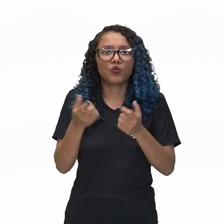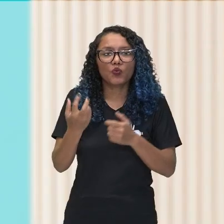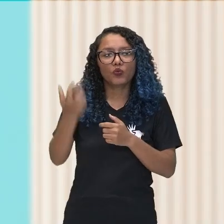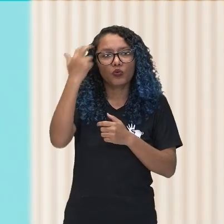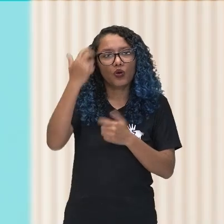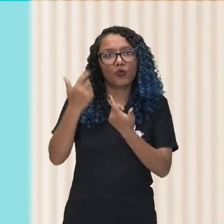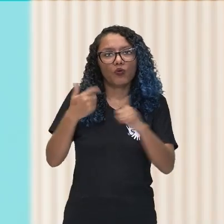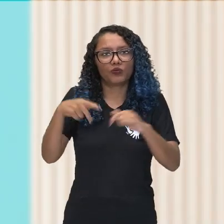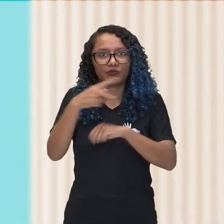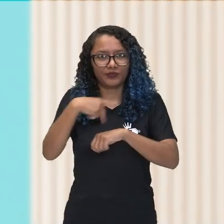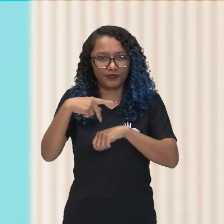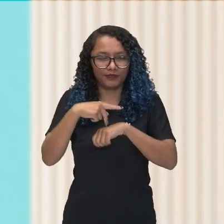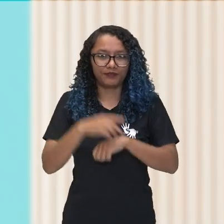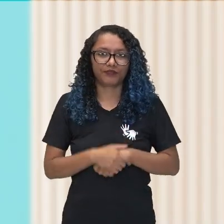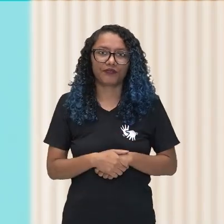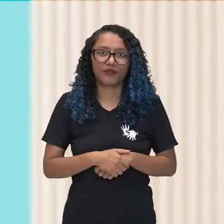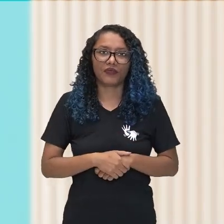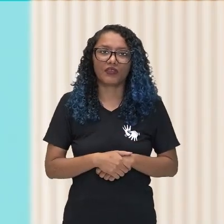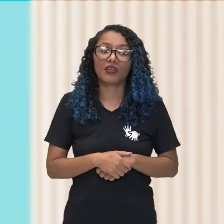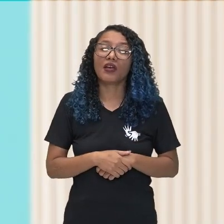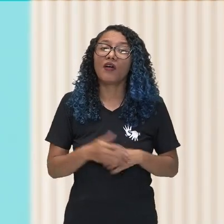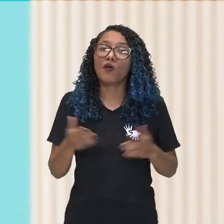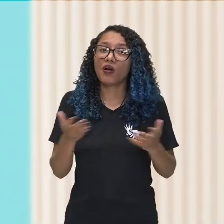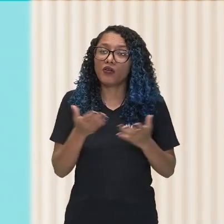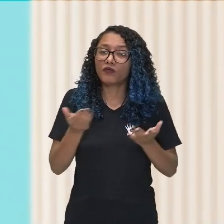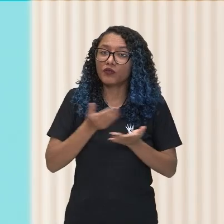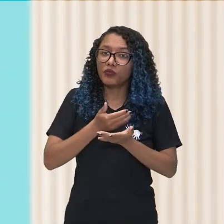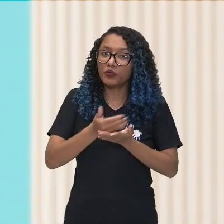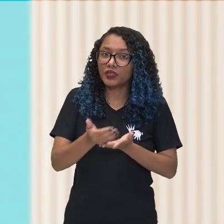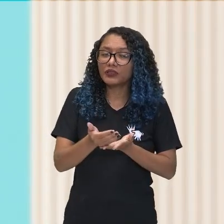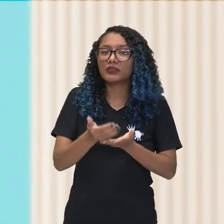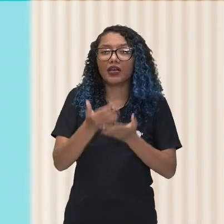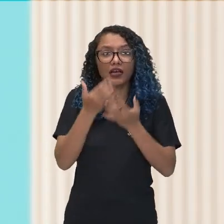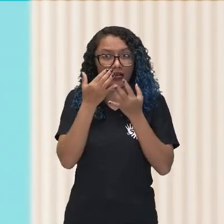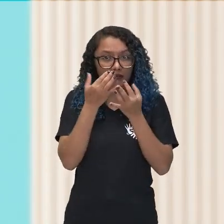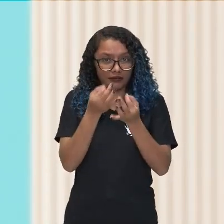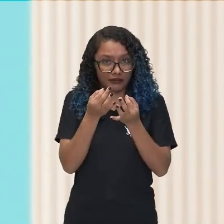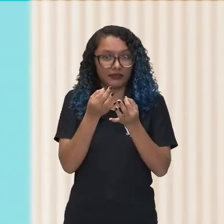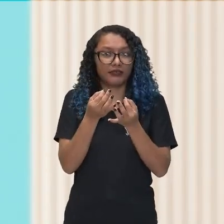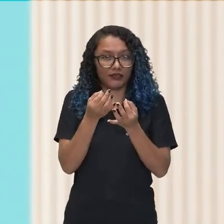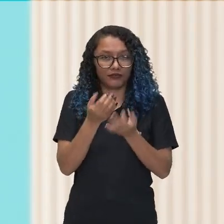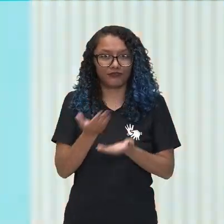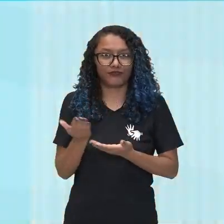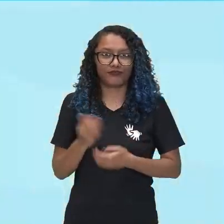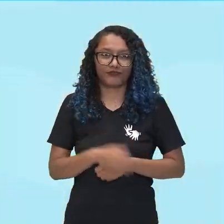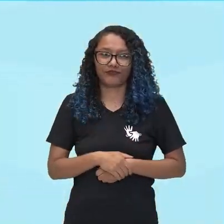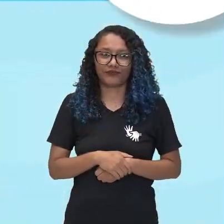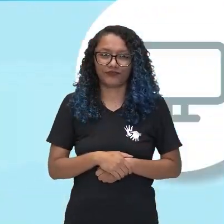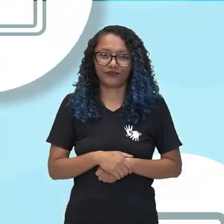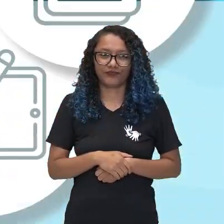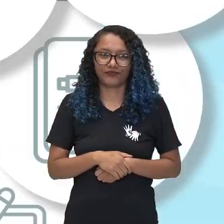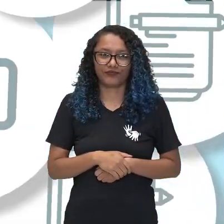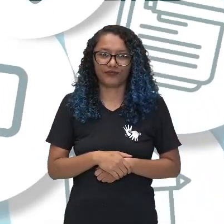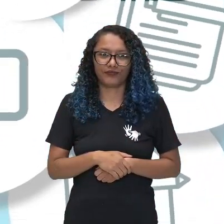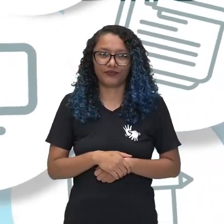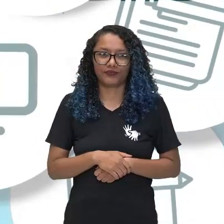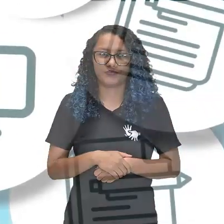países. Vamos então começar aí a prestar atenção na aula de hoje.